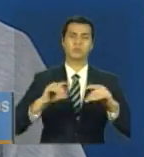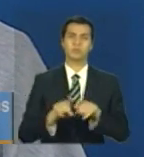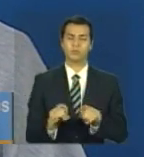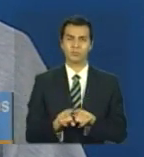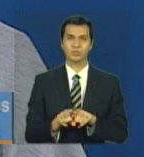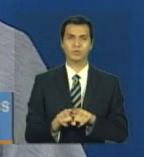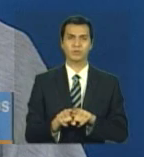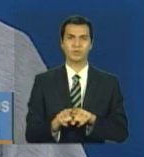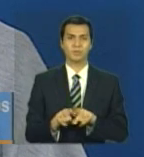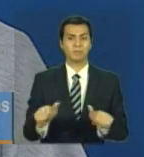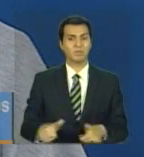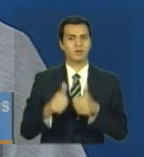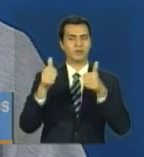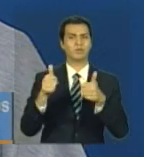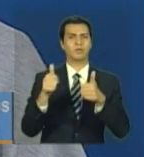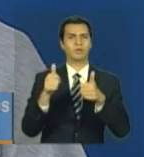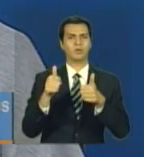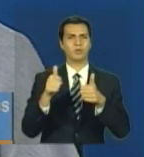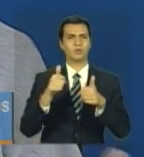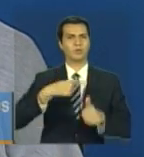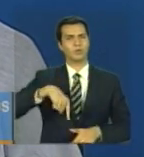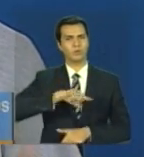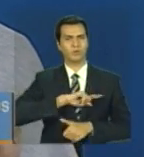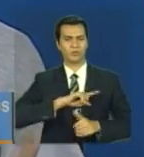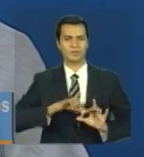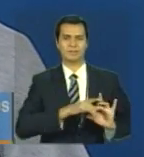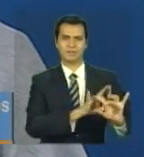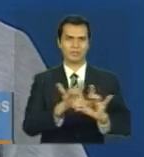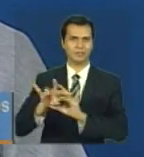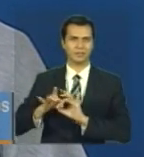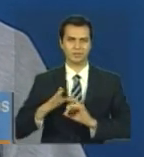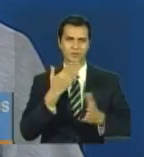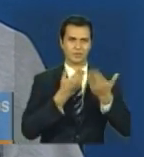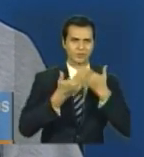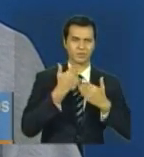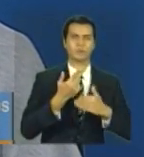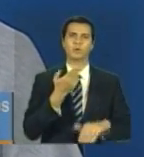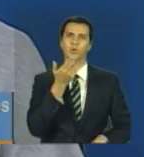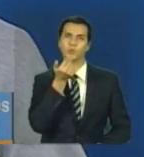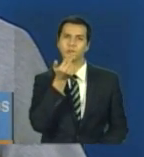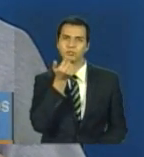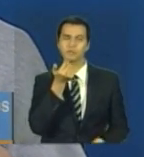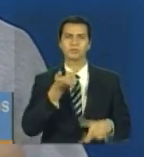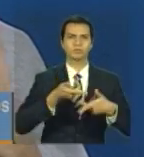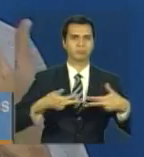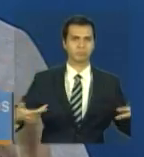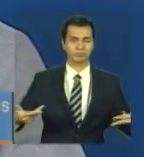redes de alimentação e nutrição. Isso é fundamental para aprimorar nossa política pública,